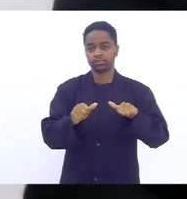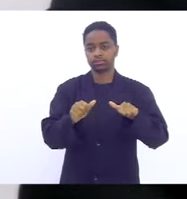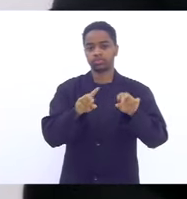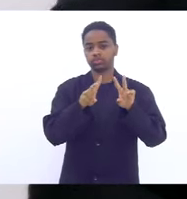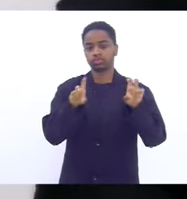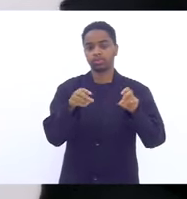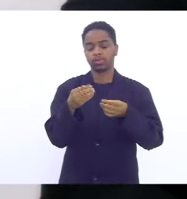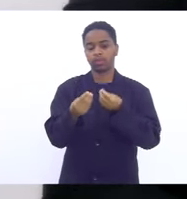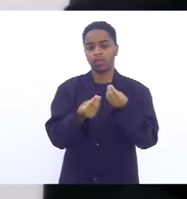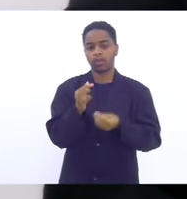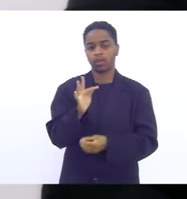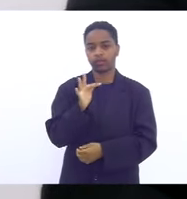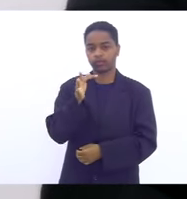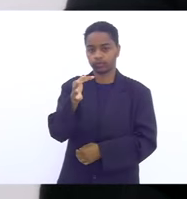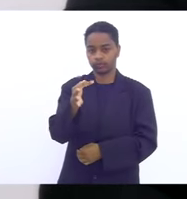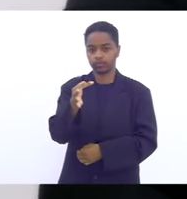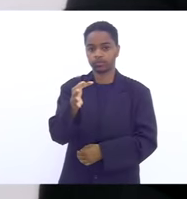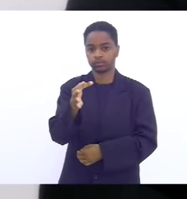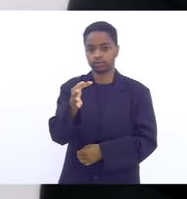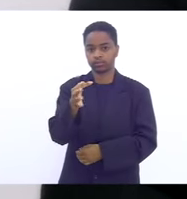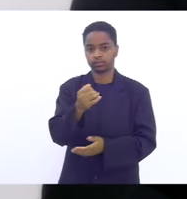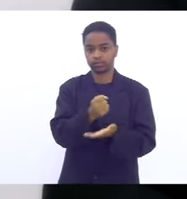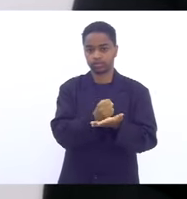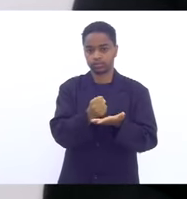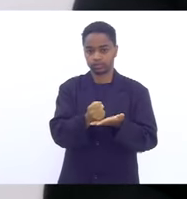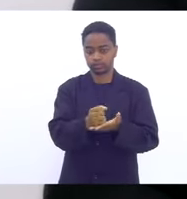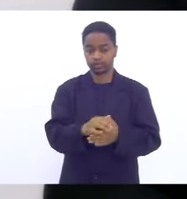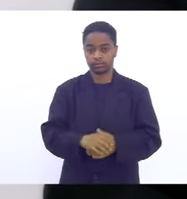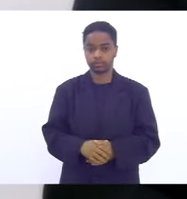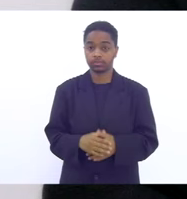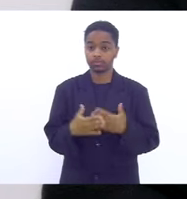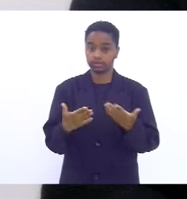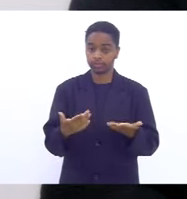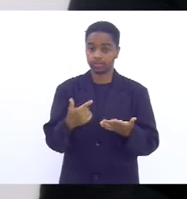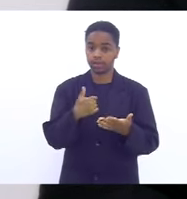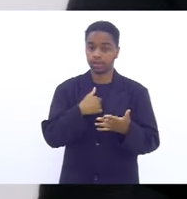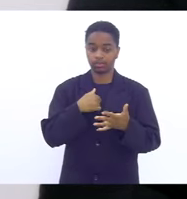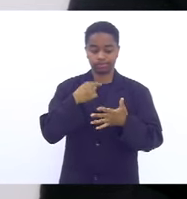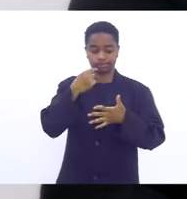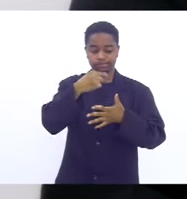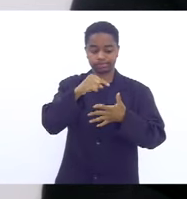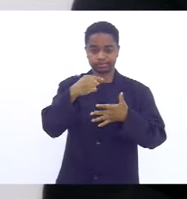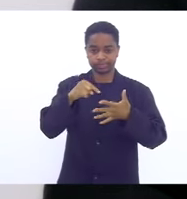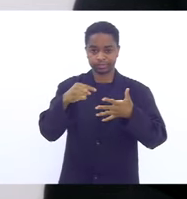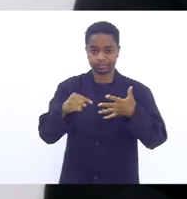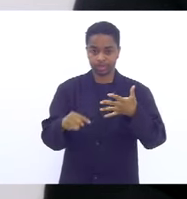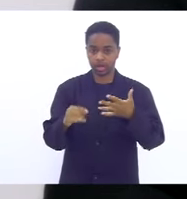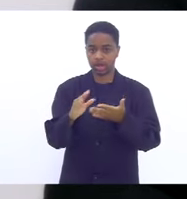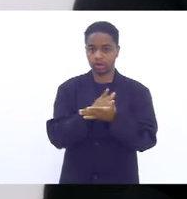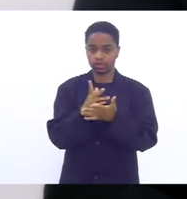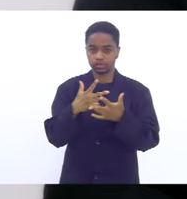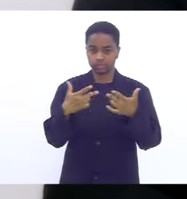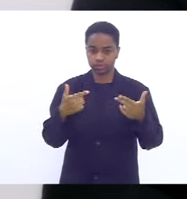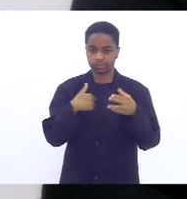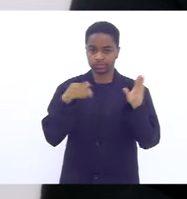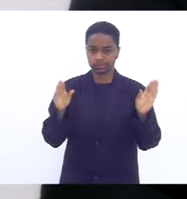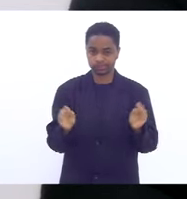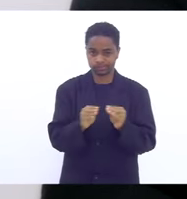futuro dessa concessão. E aí eu pontuei algumas coisas, escrevi muita coisa, fiz um resumo